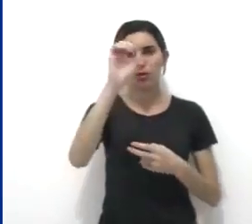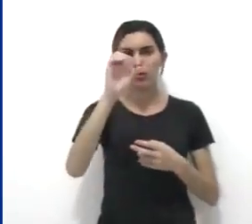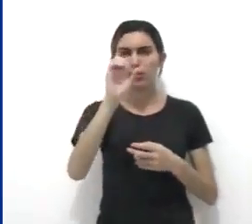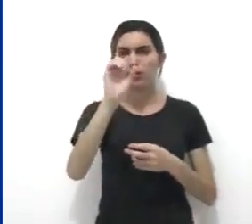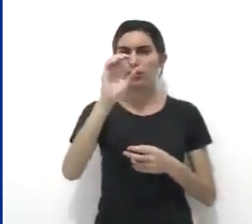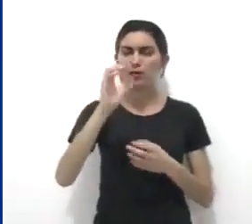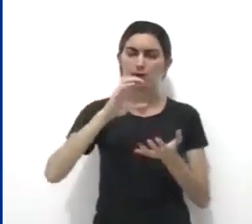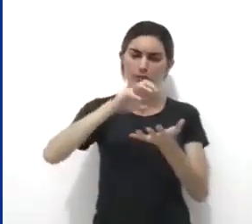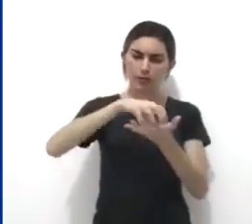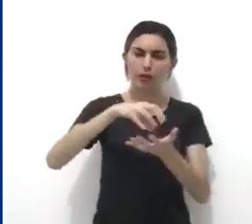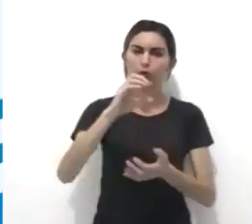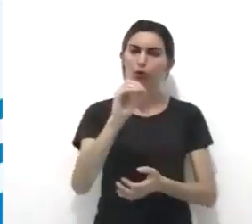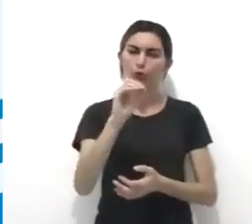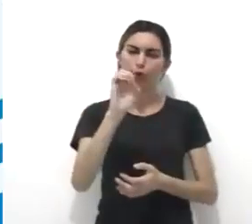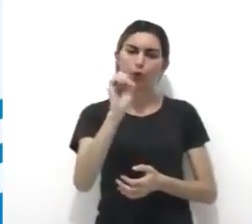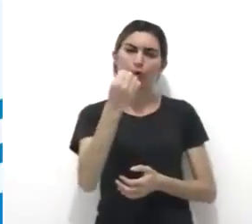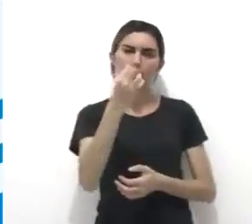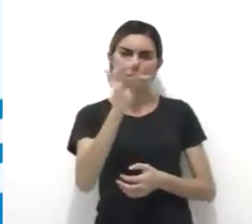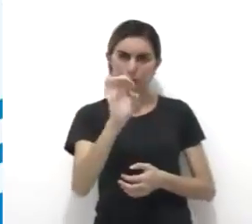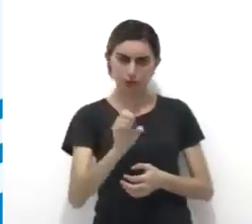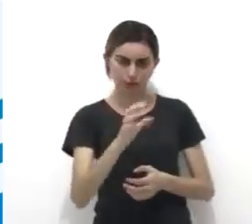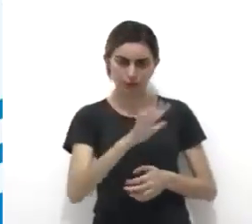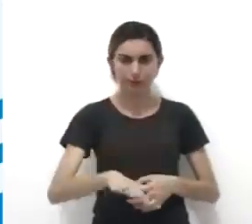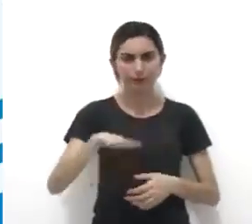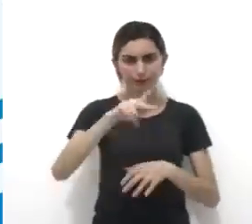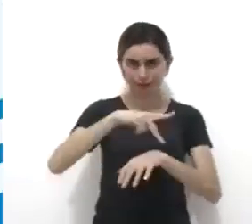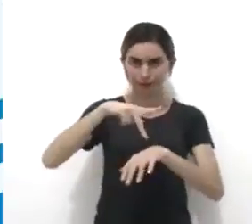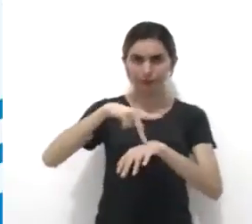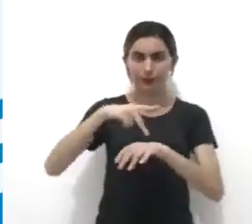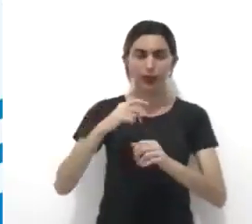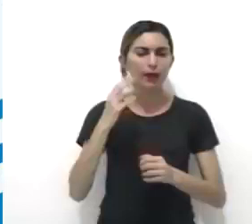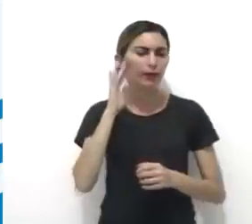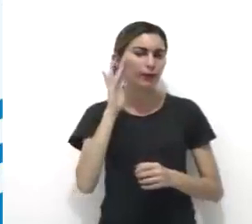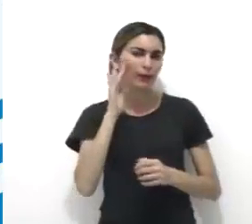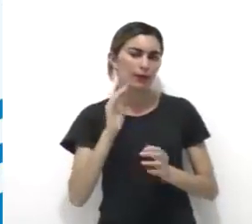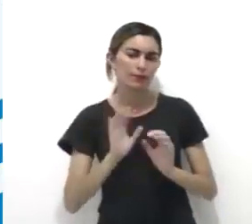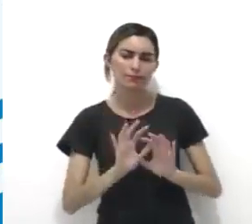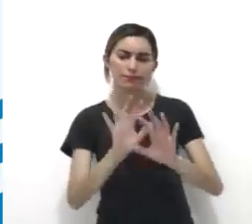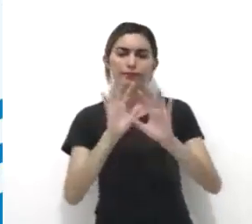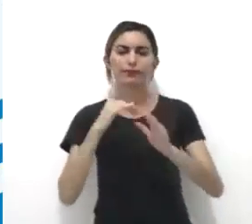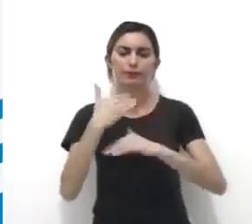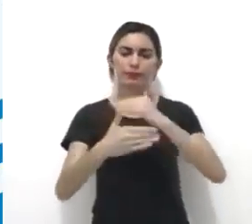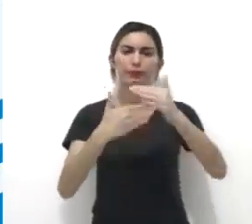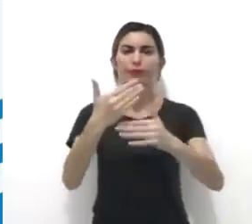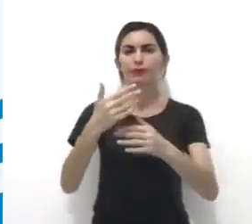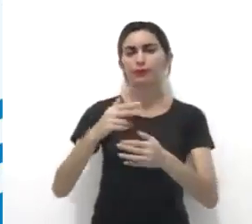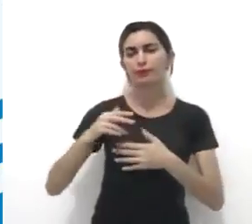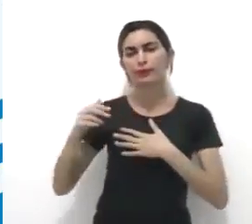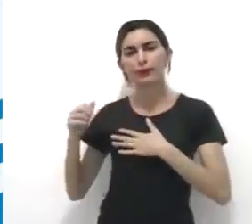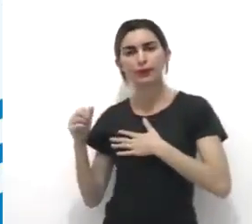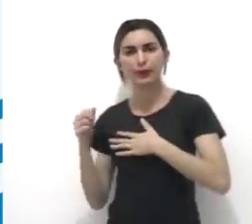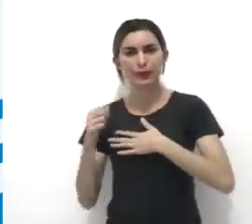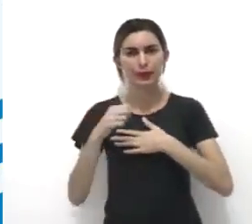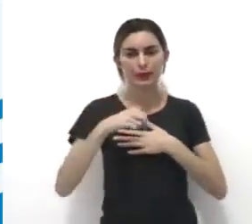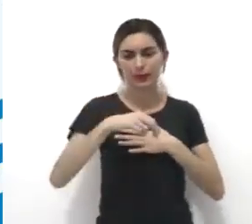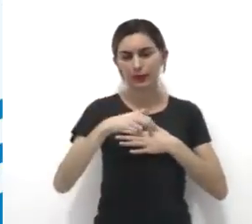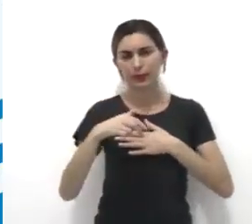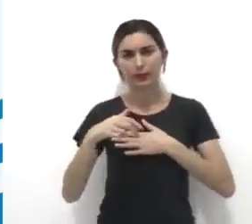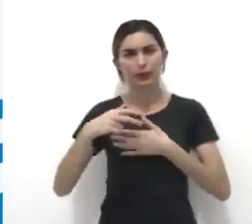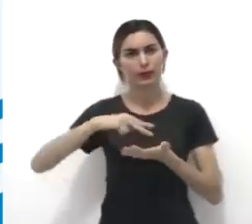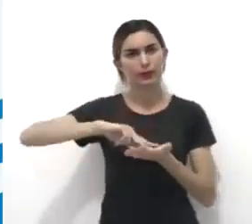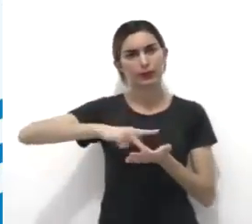nosso país. Para entender um pouquinho do processo e a influência da dança